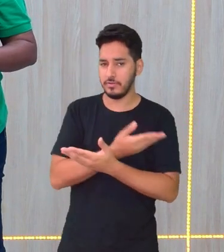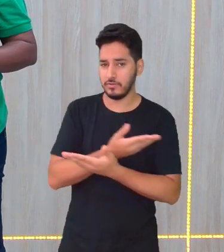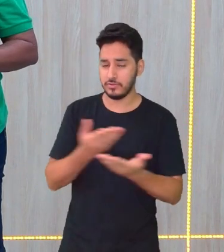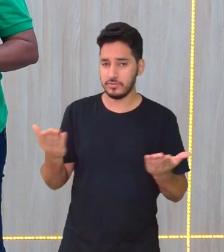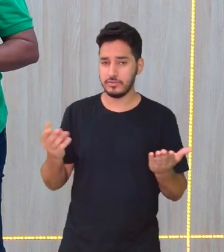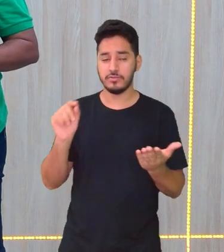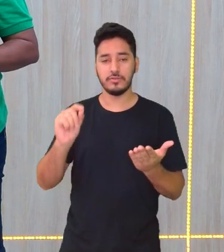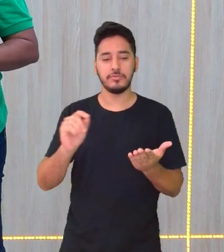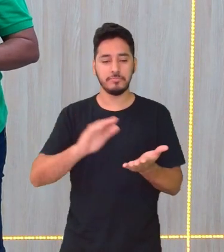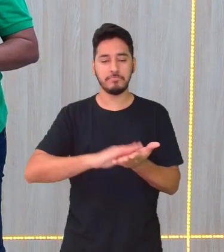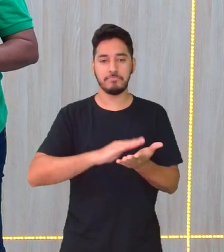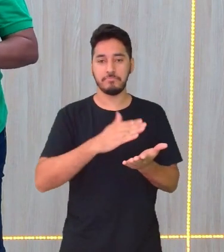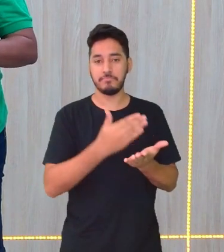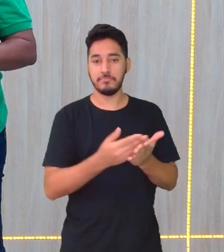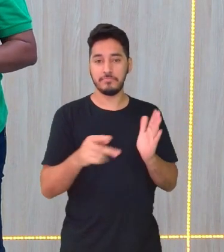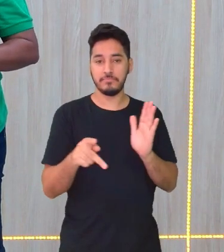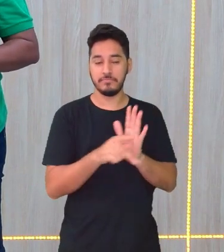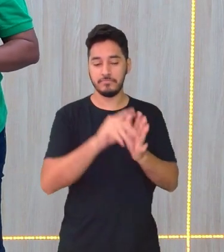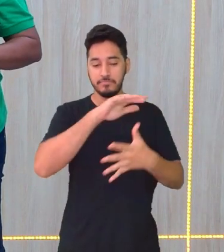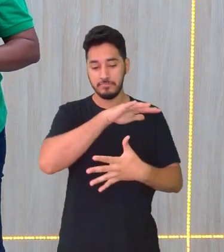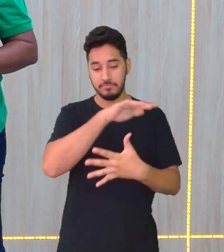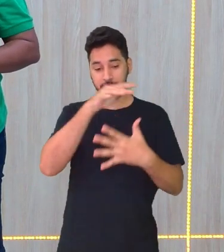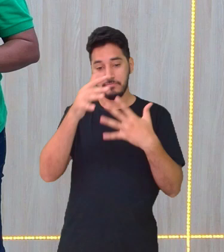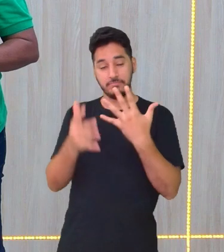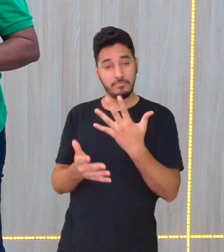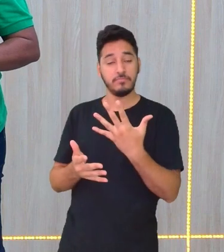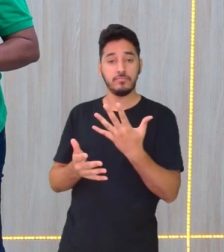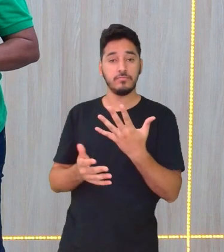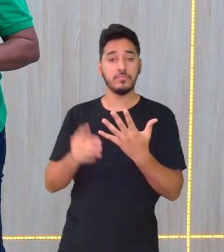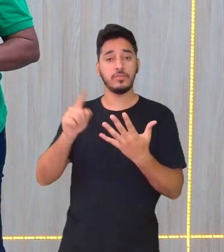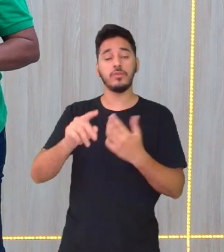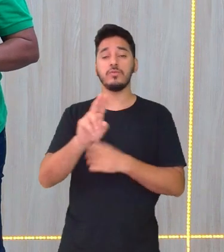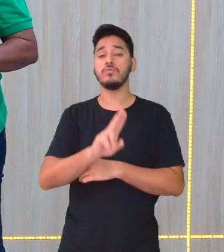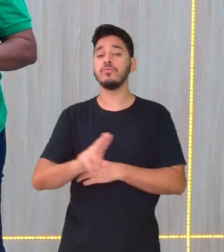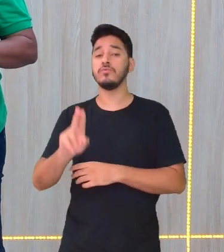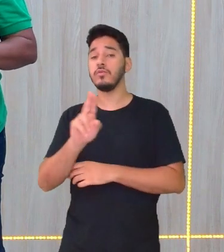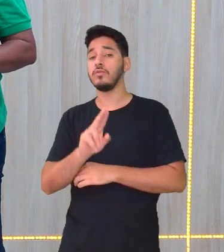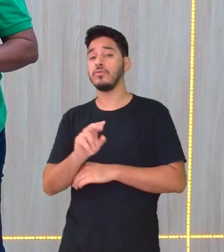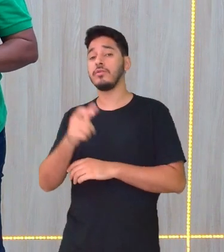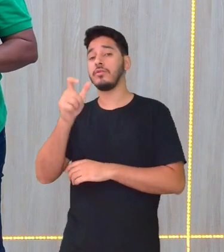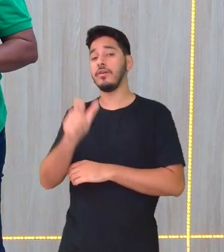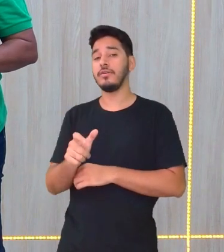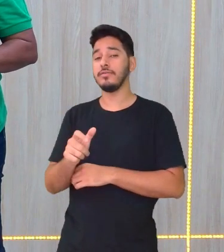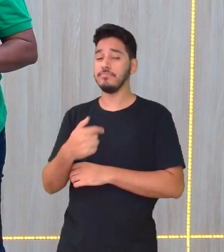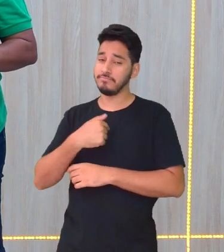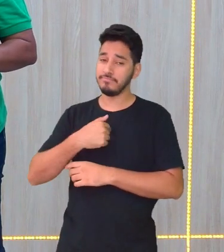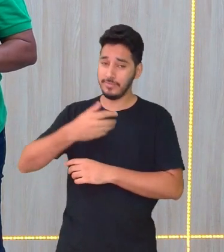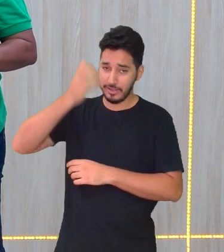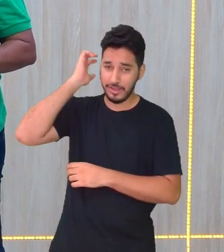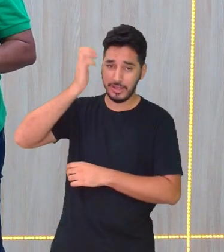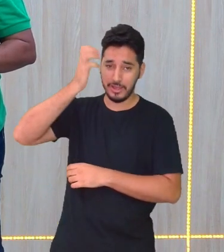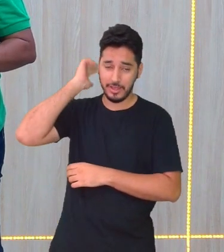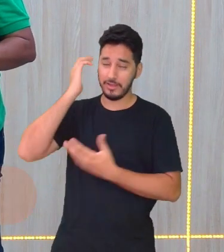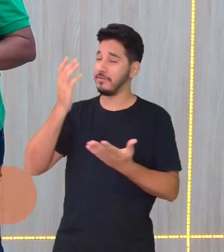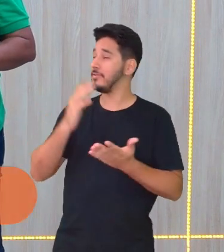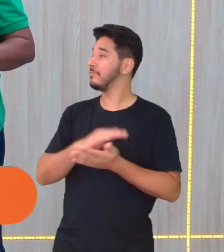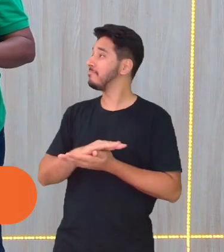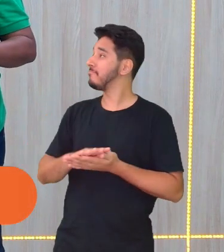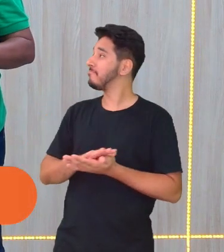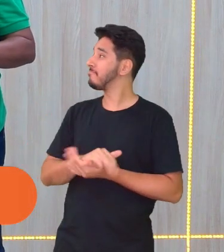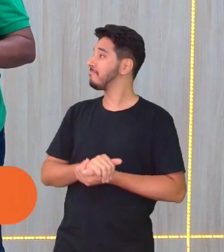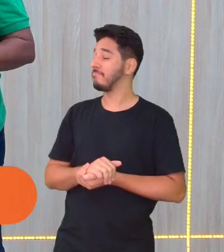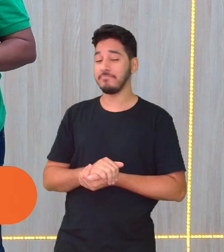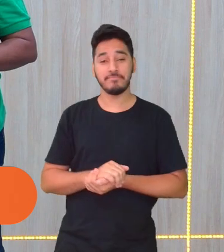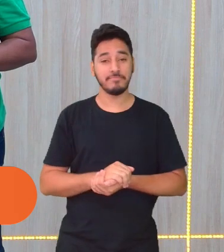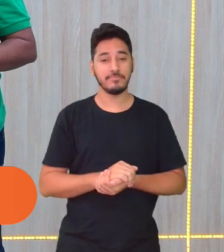está sendo traduzida para a língua brasileira de sinais. Estamos aqui com o intérprete Everton, seja muito bem-vindo, Everton, e vai fazer